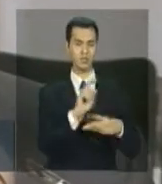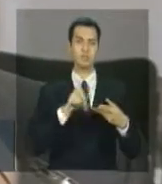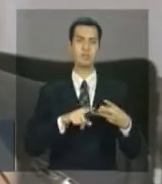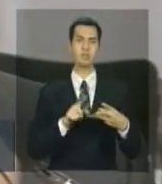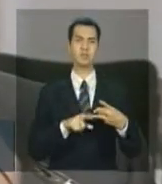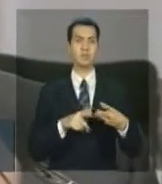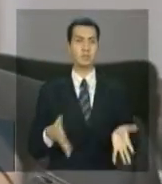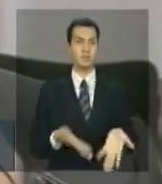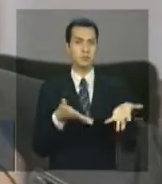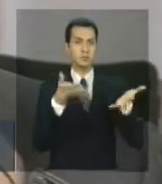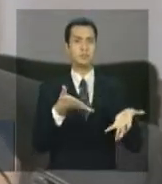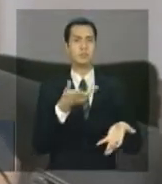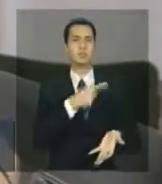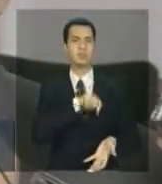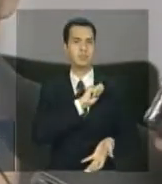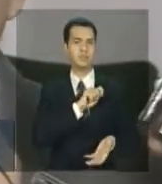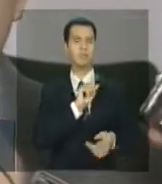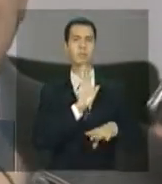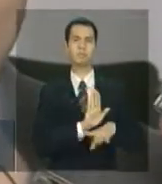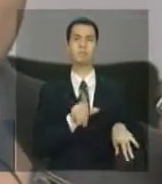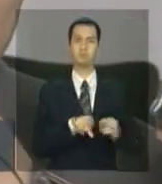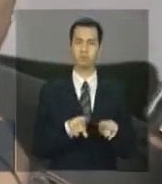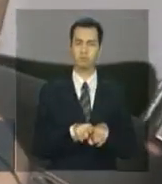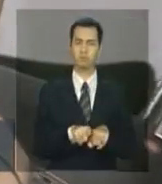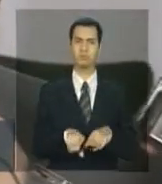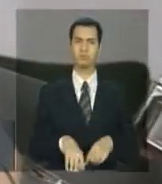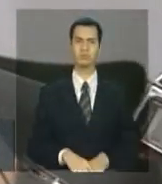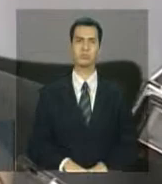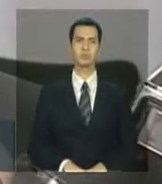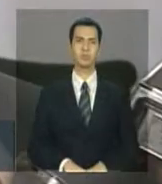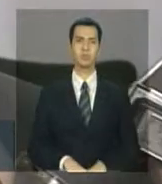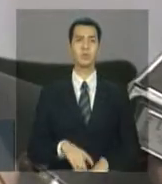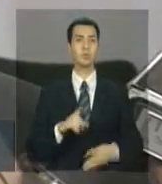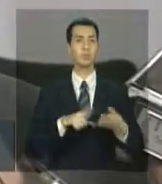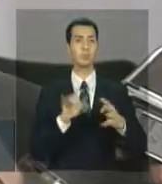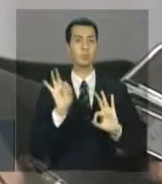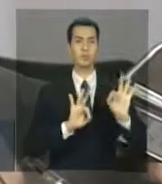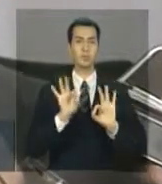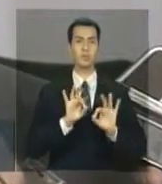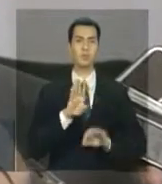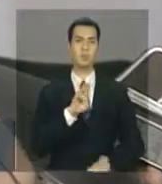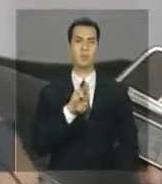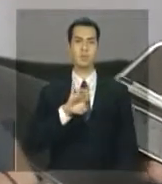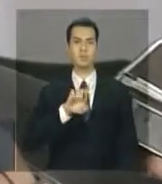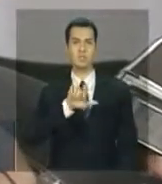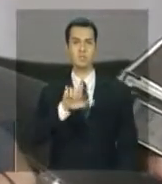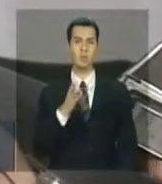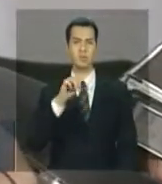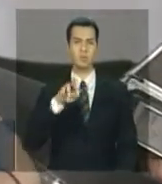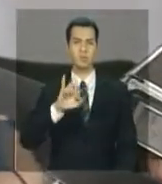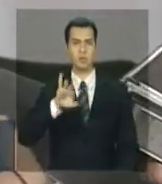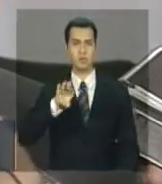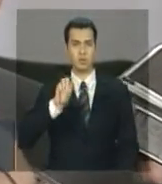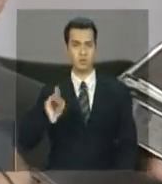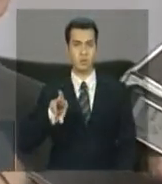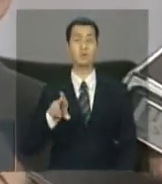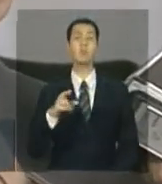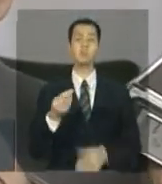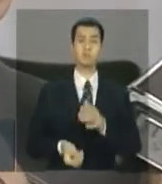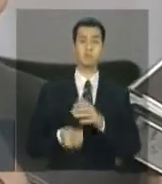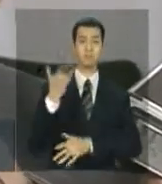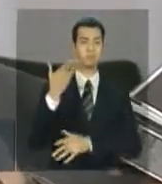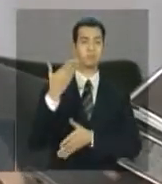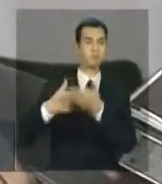nós demos, porque o programa Brasil Maior, por exemplo, ele foi lançado no meio do